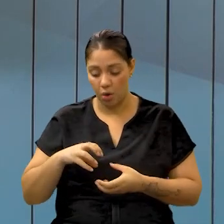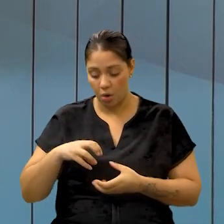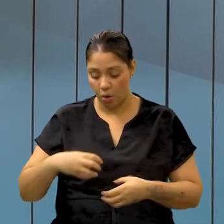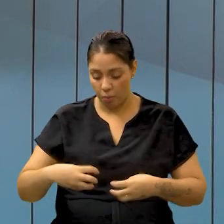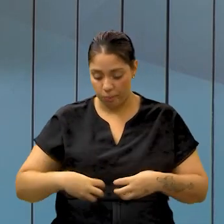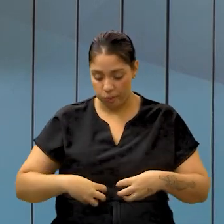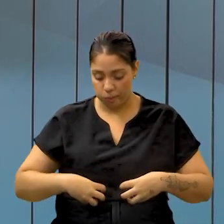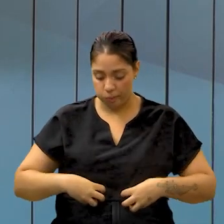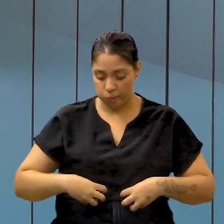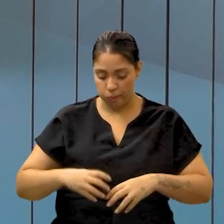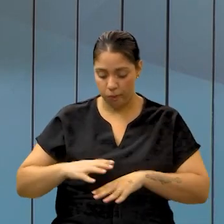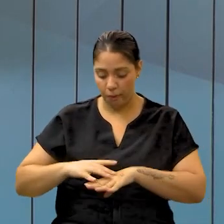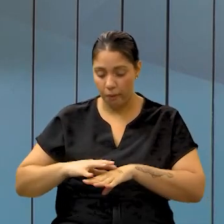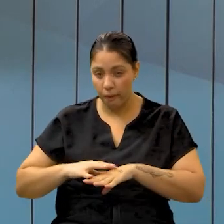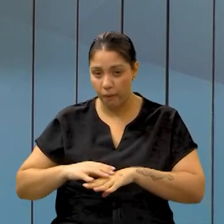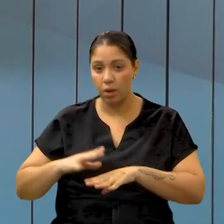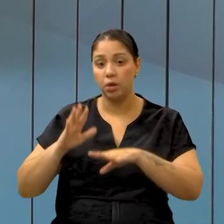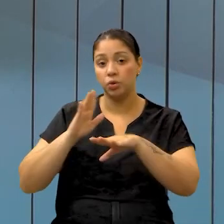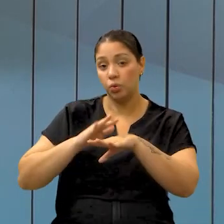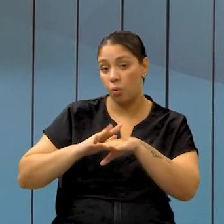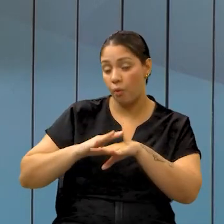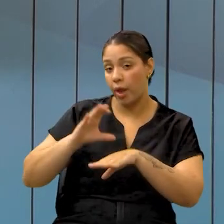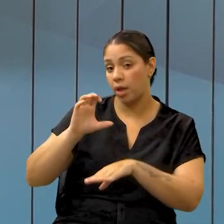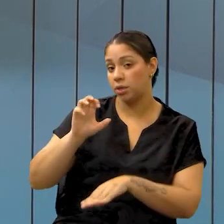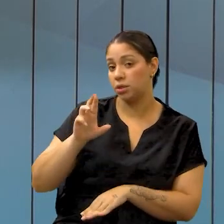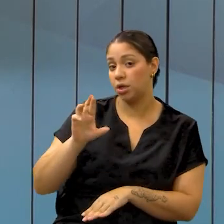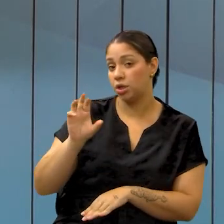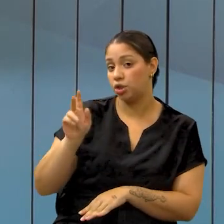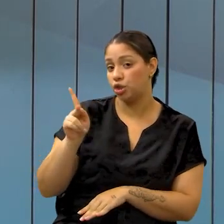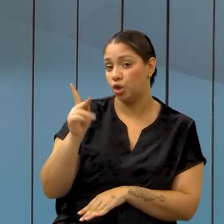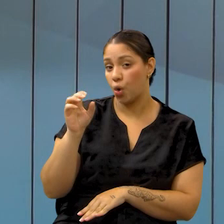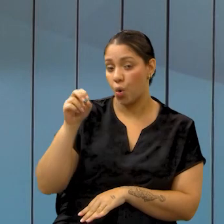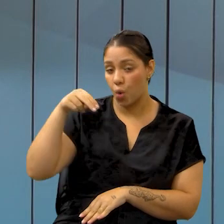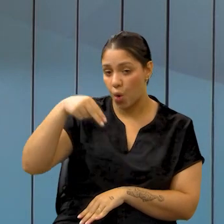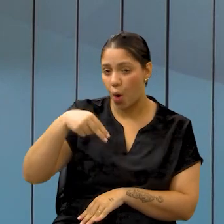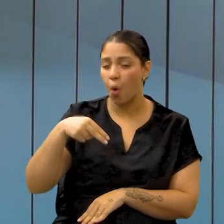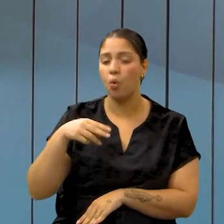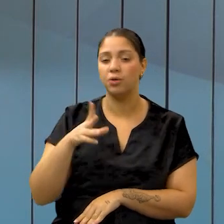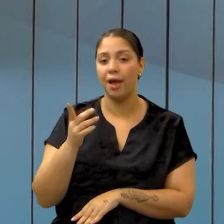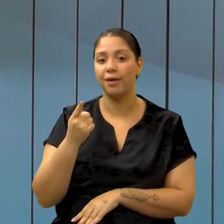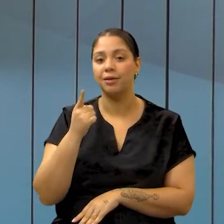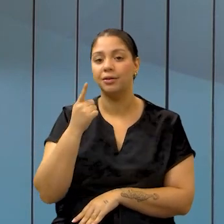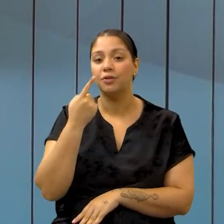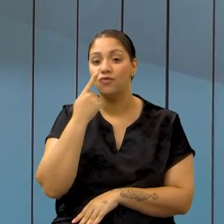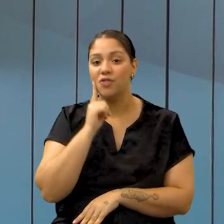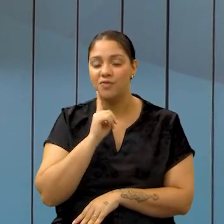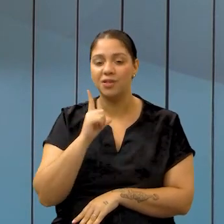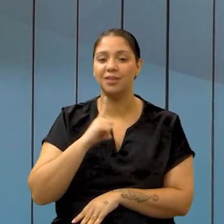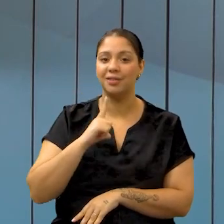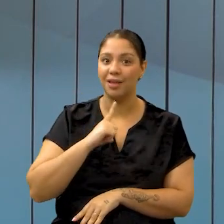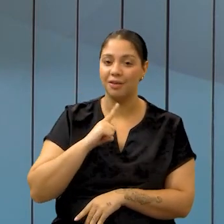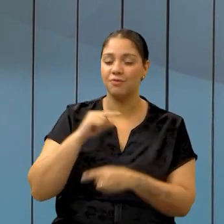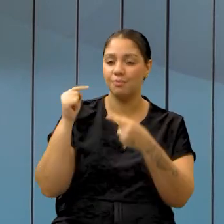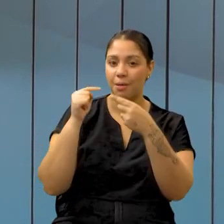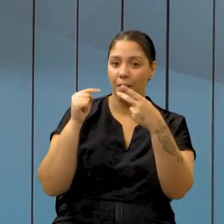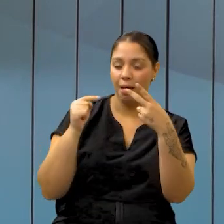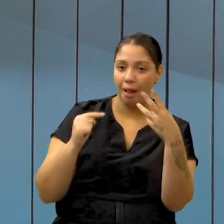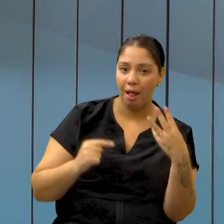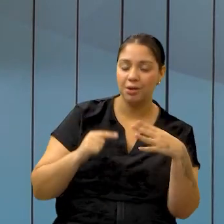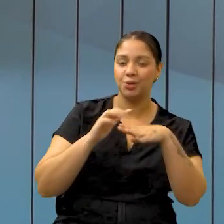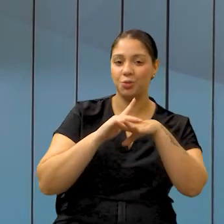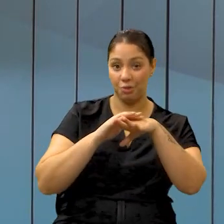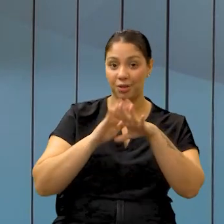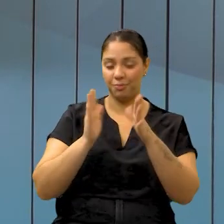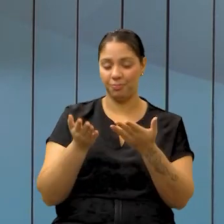crônica, doença de Crohn. A gente já abordou levemente, a Vivi já trouxe algum desses tópicos aqui. Essas doenças